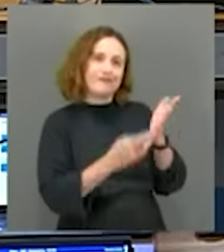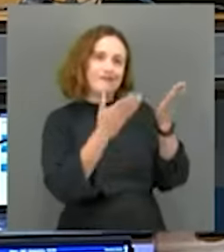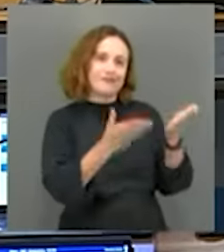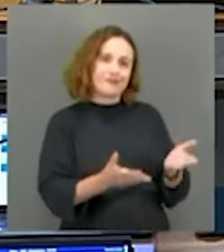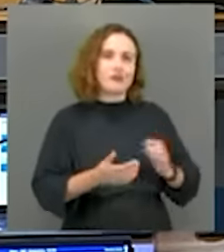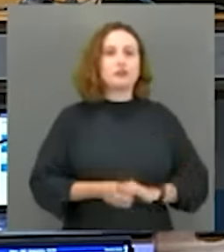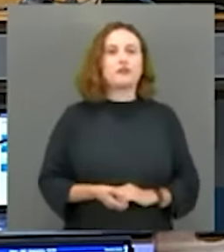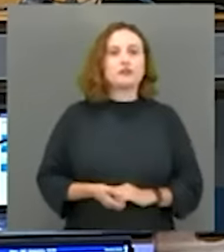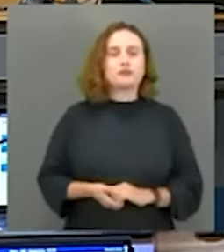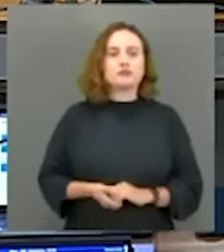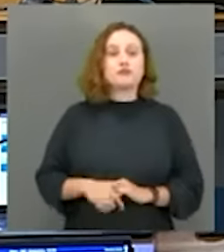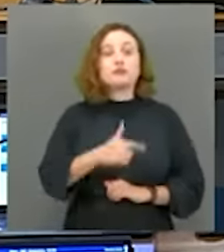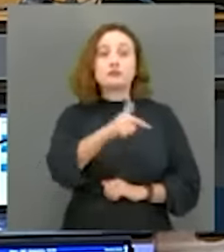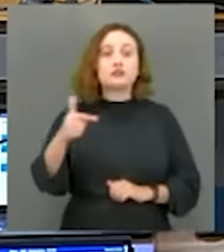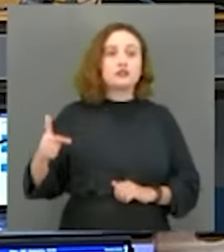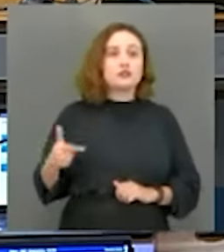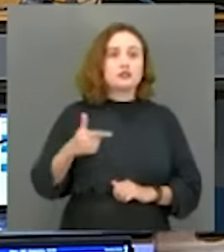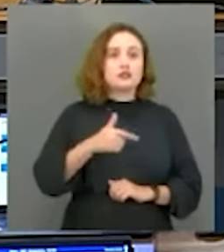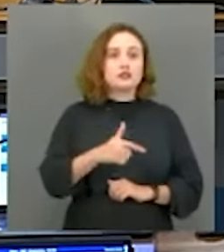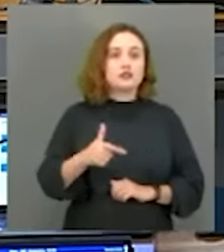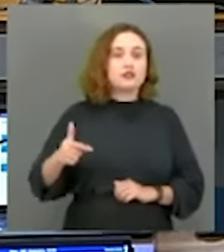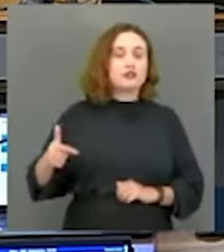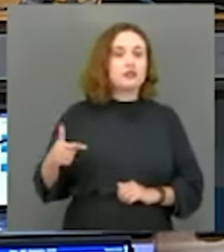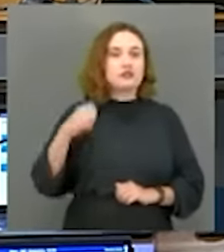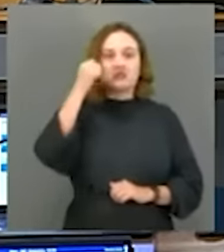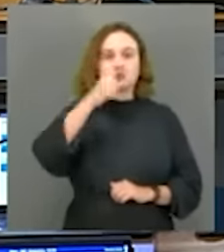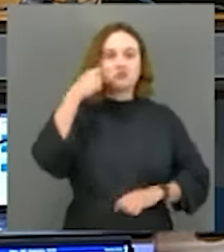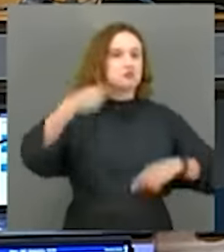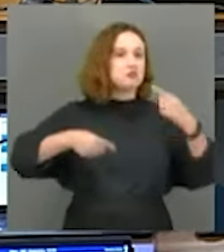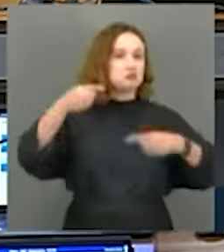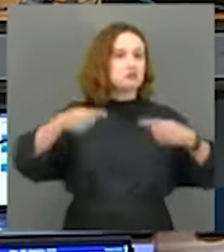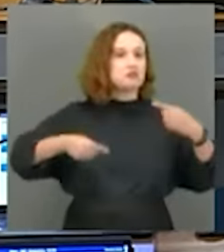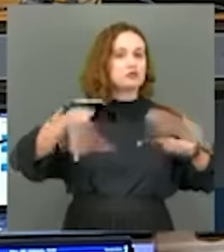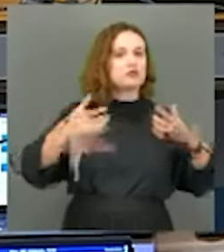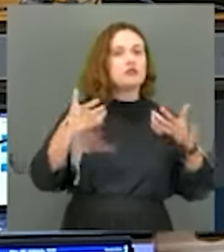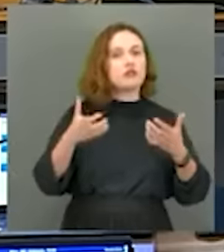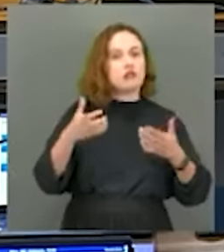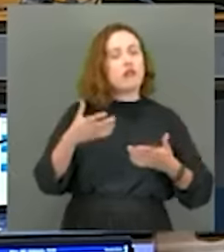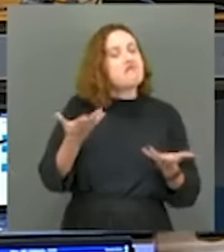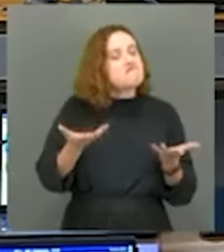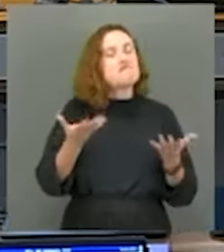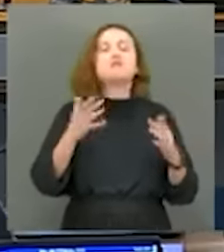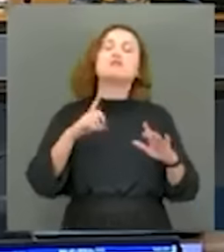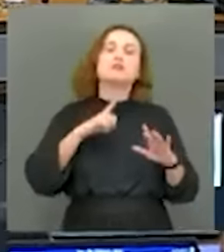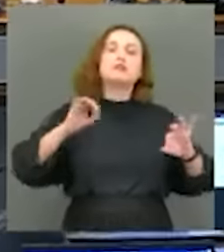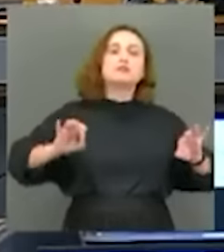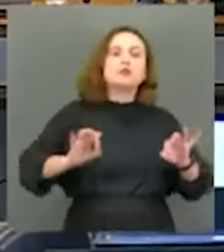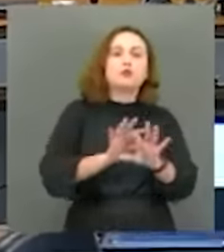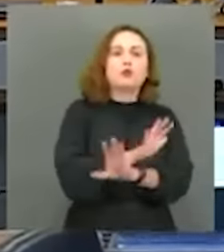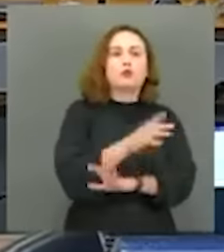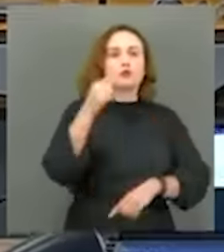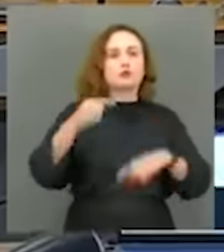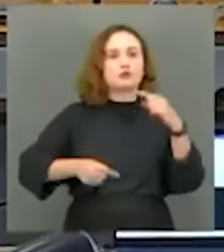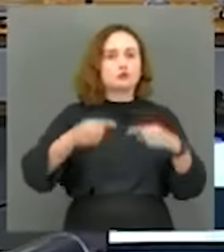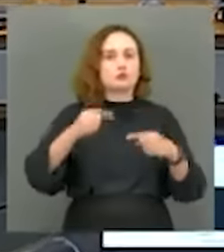nenhum Senador ou Senadora que Queira discutir a matéria a discussão está encerrada é